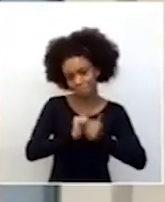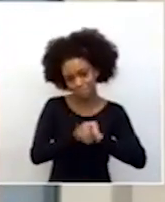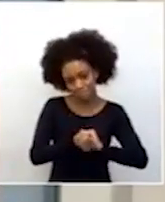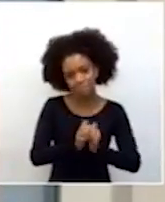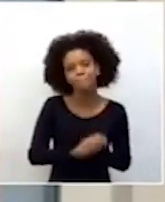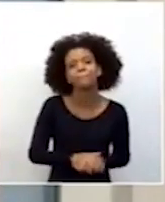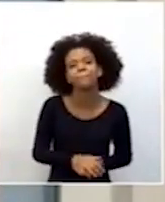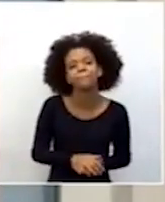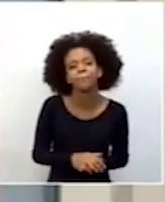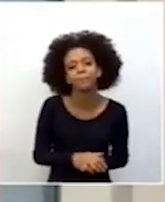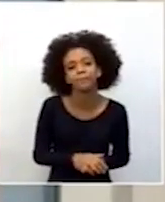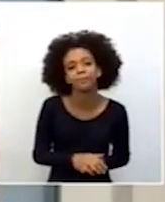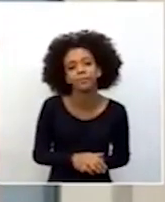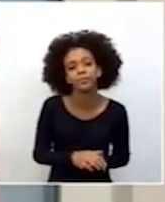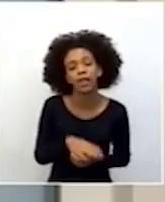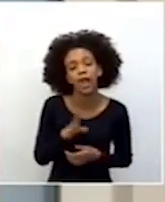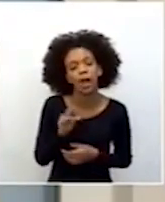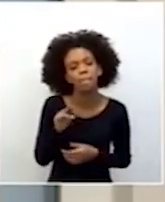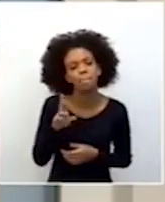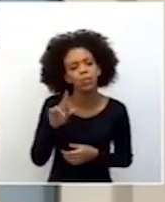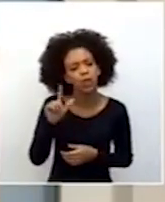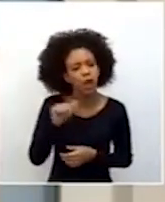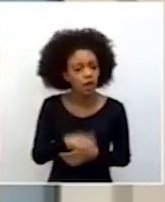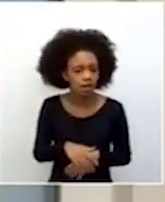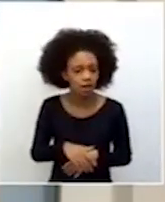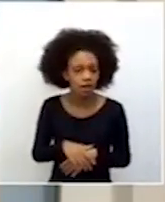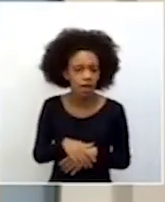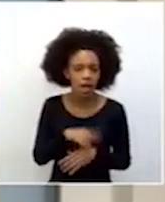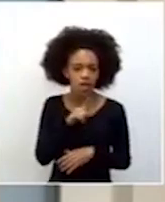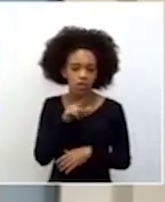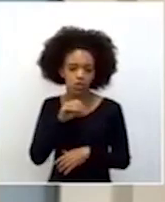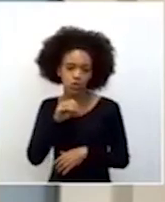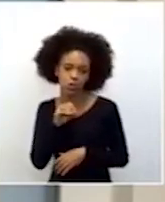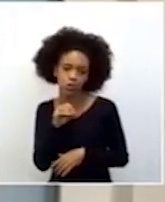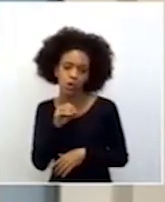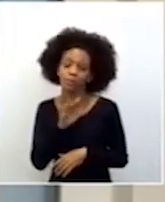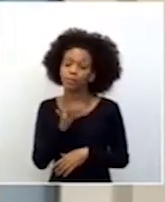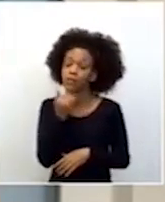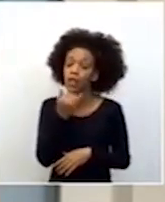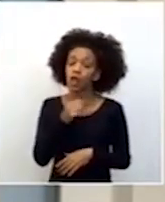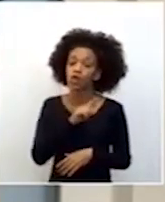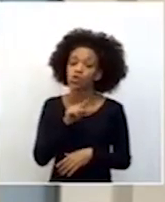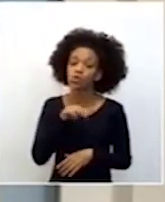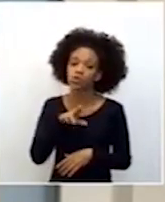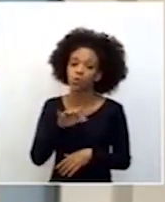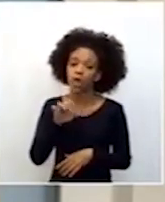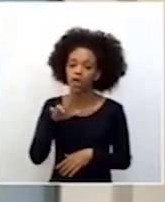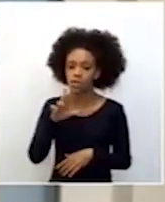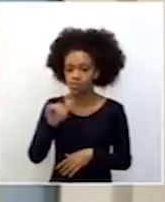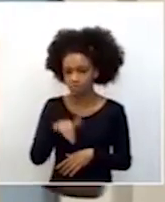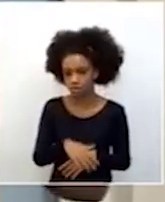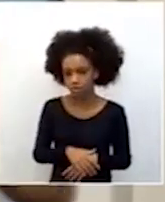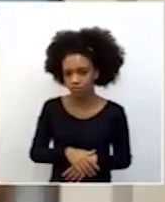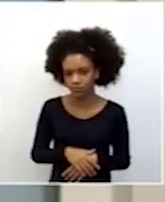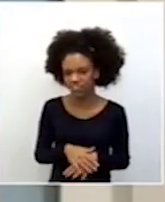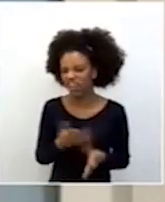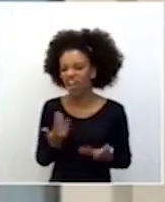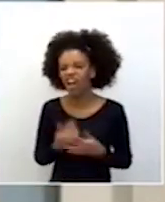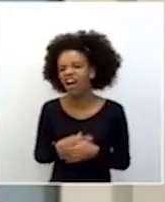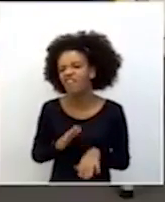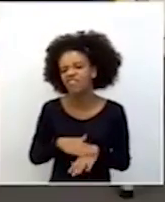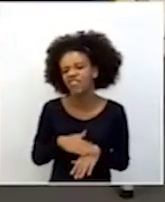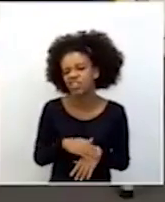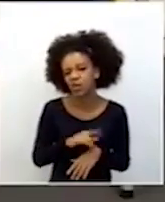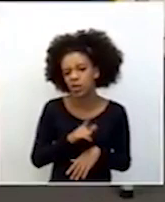informal, a burla é a zoeira. O que é burlesco? É a zoação. A gente está acostumado. Vai fazer uma zoeira.